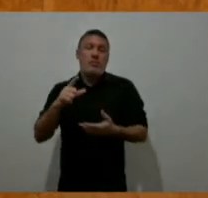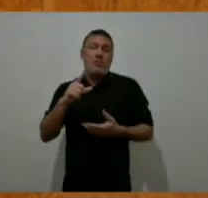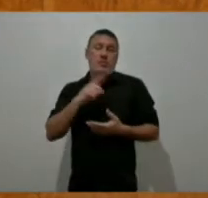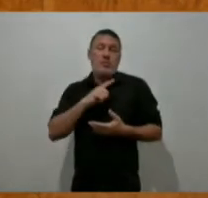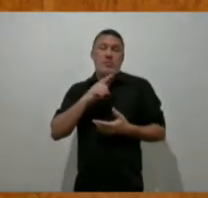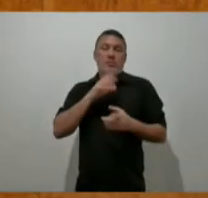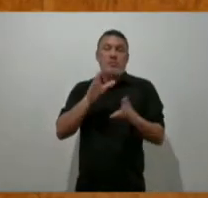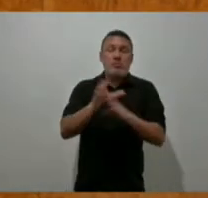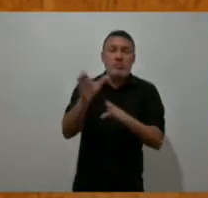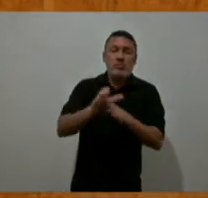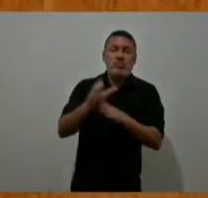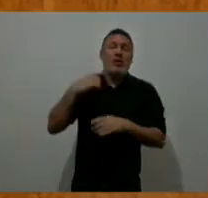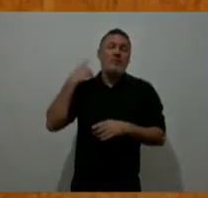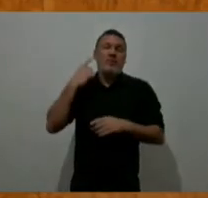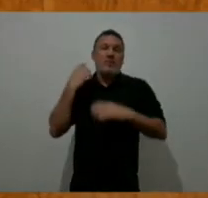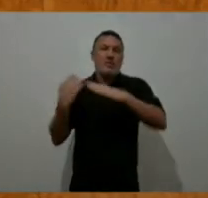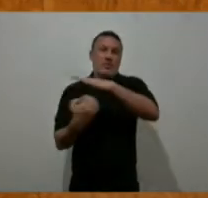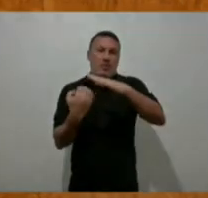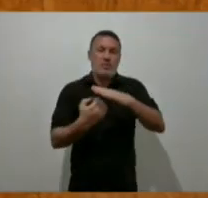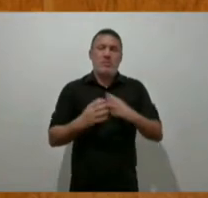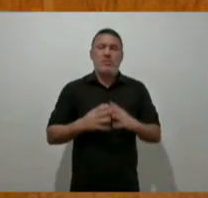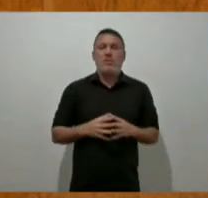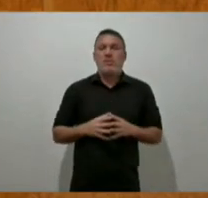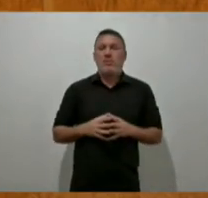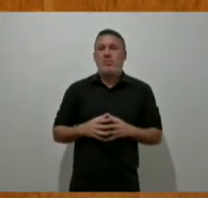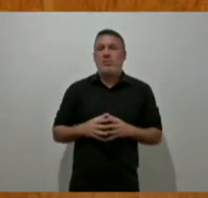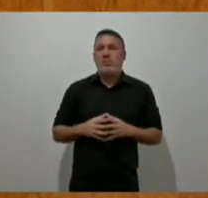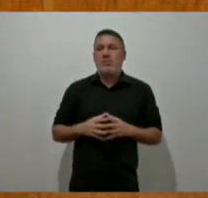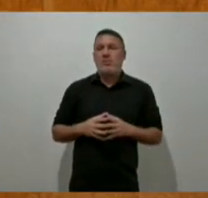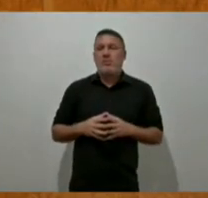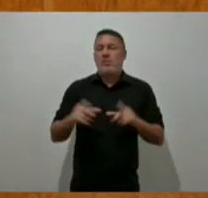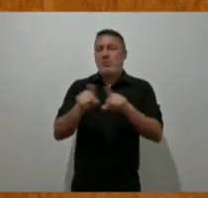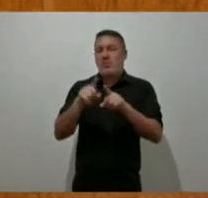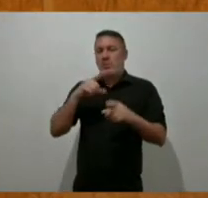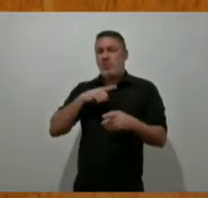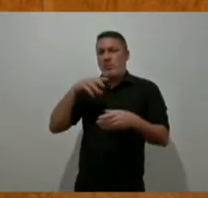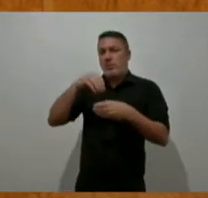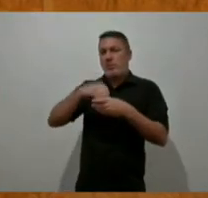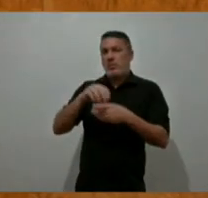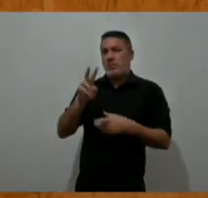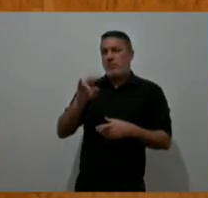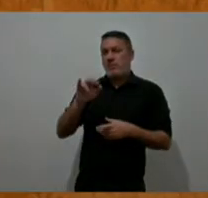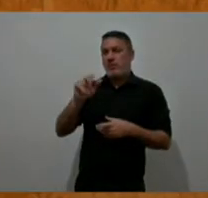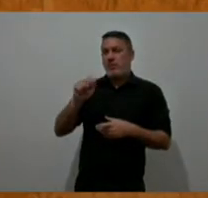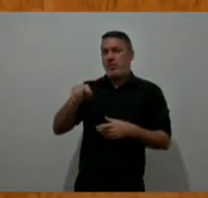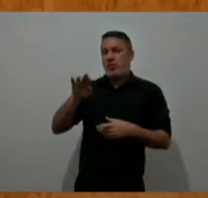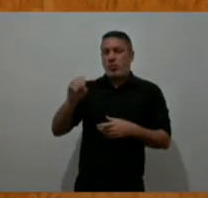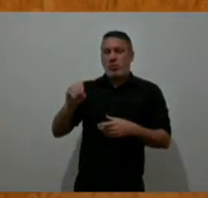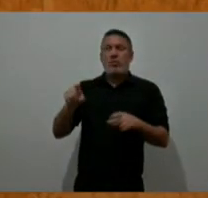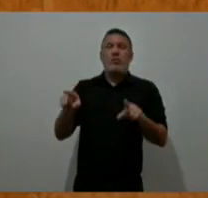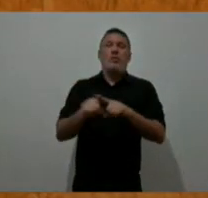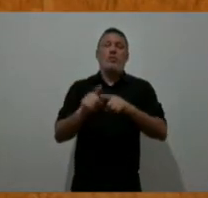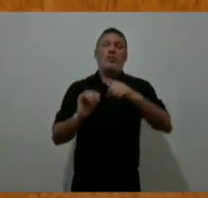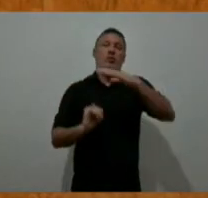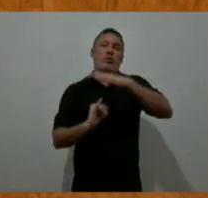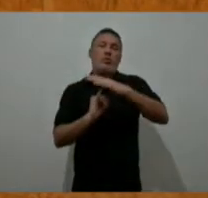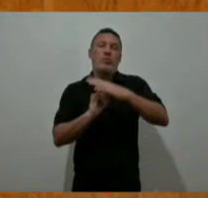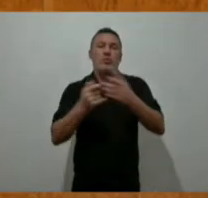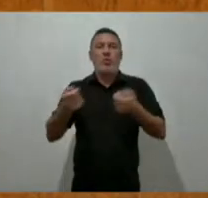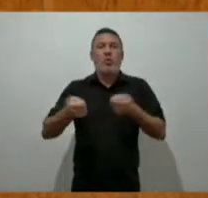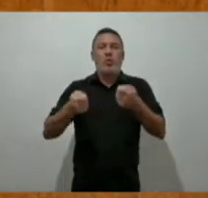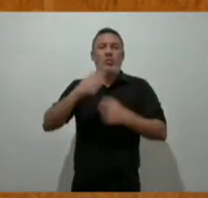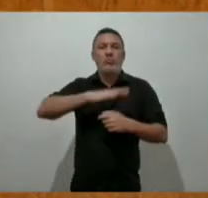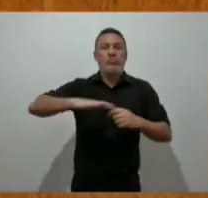Empresarial, Slide to You, Vila Betume e Ígido, Instituto de Governança, Integridade e